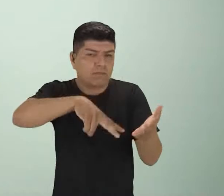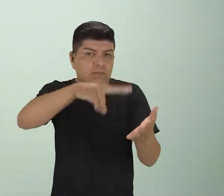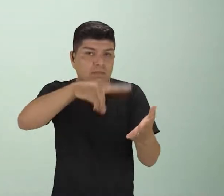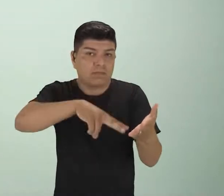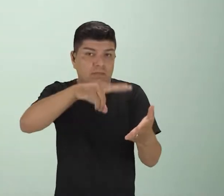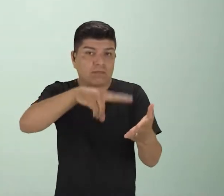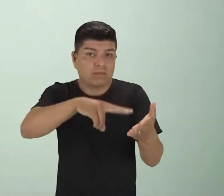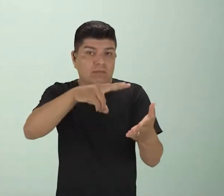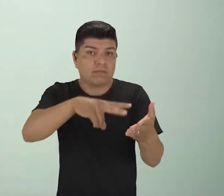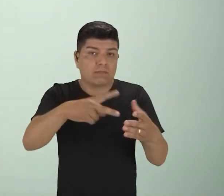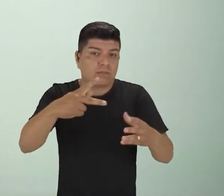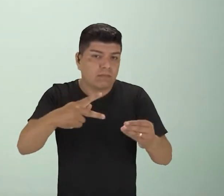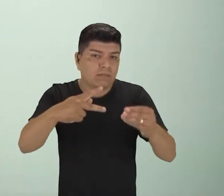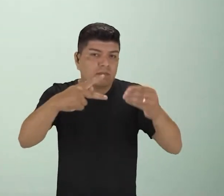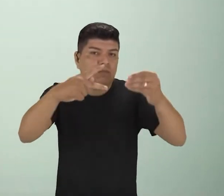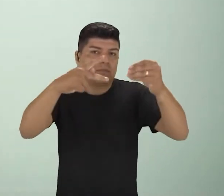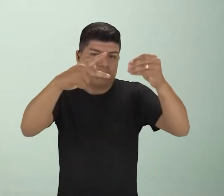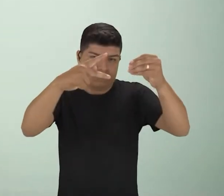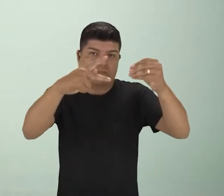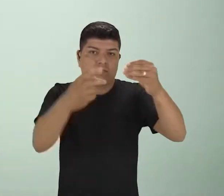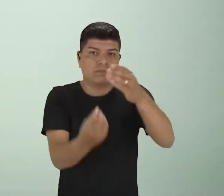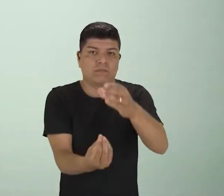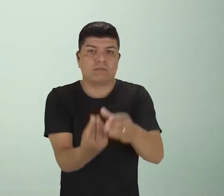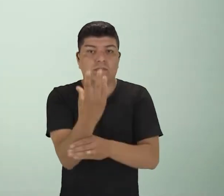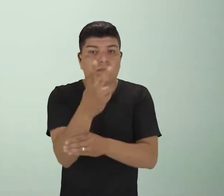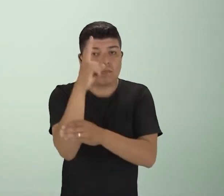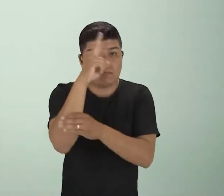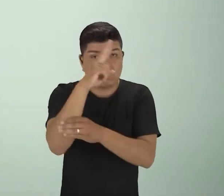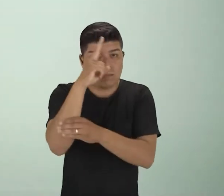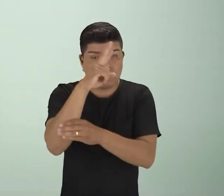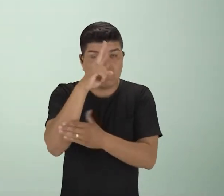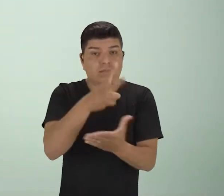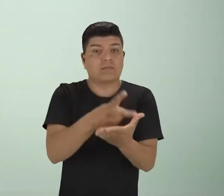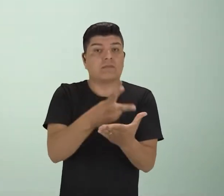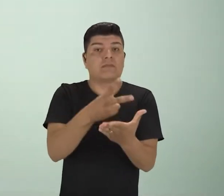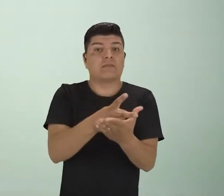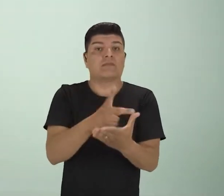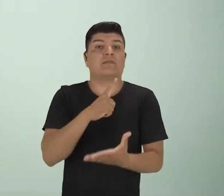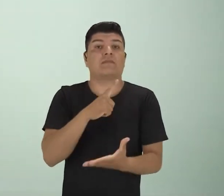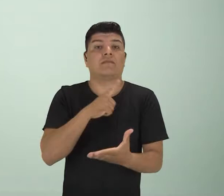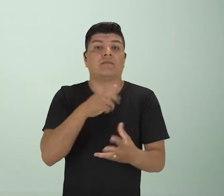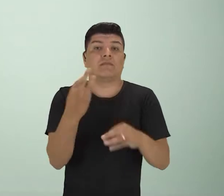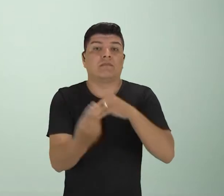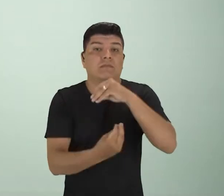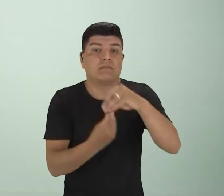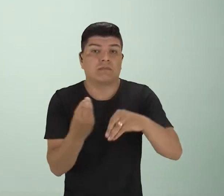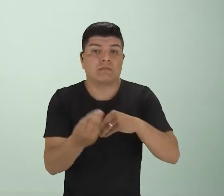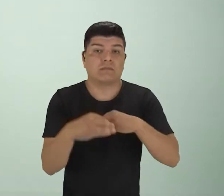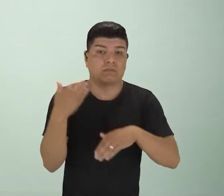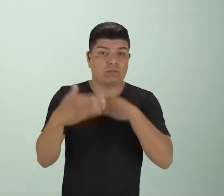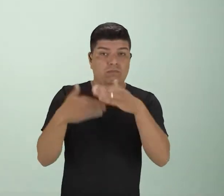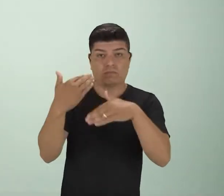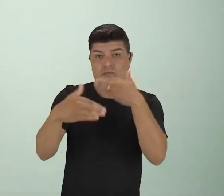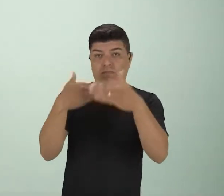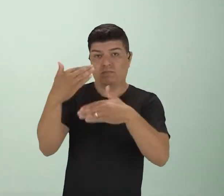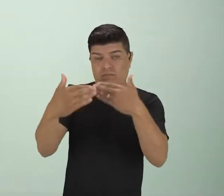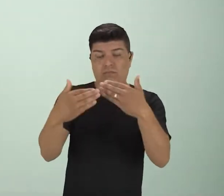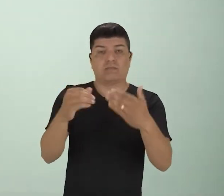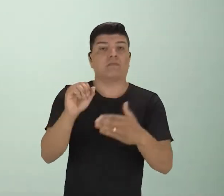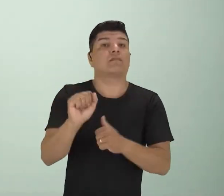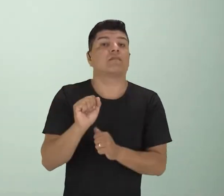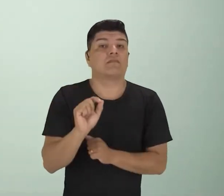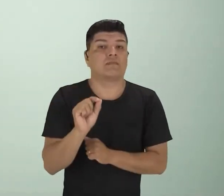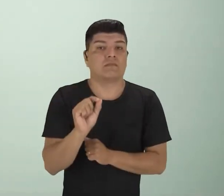produção das proteínas, tá? Lembrando sempre que o que a gente vai ter muito envolvido nesse processo de